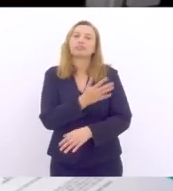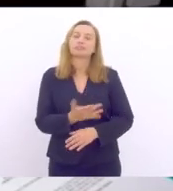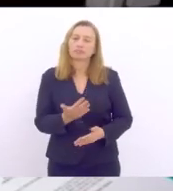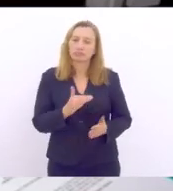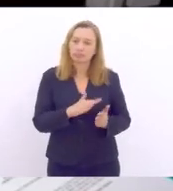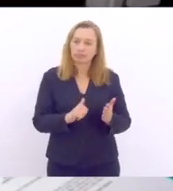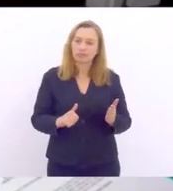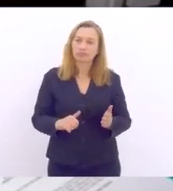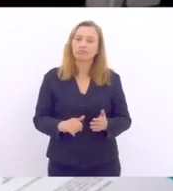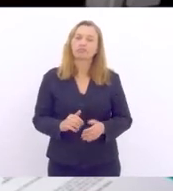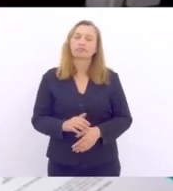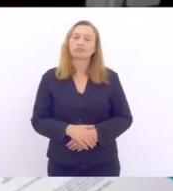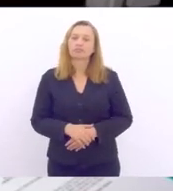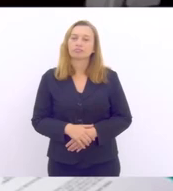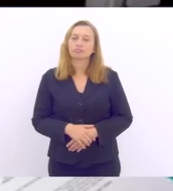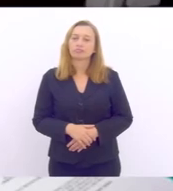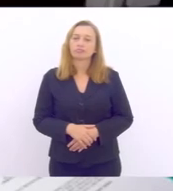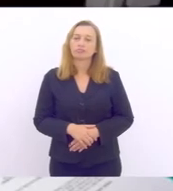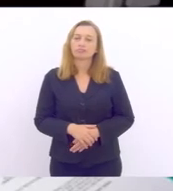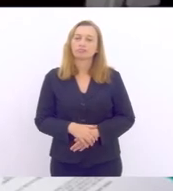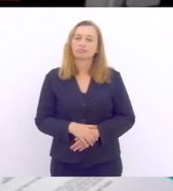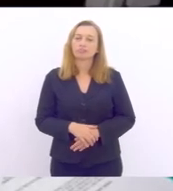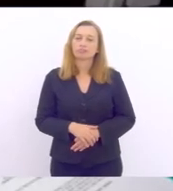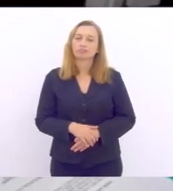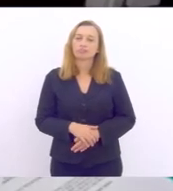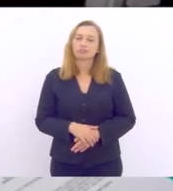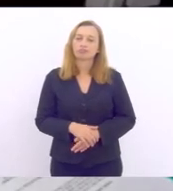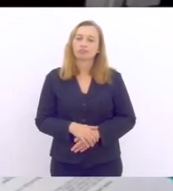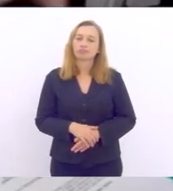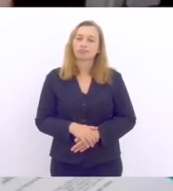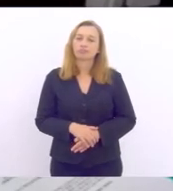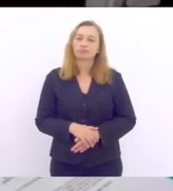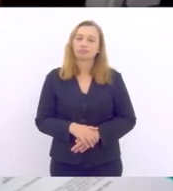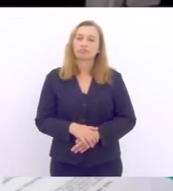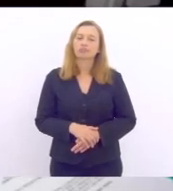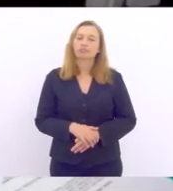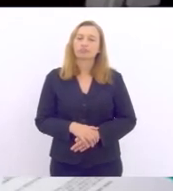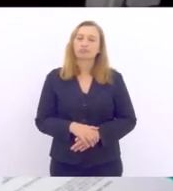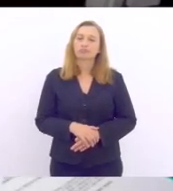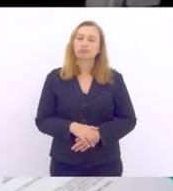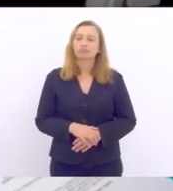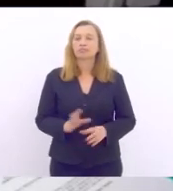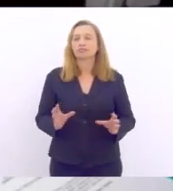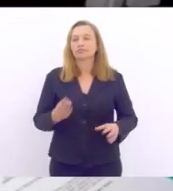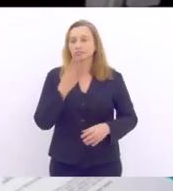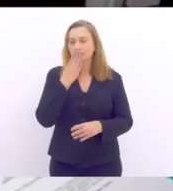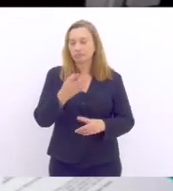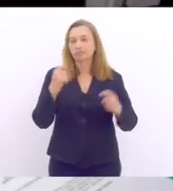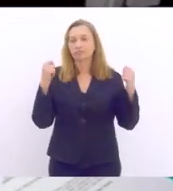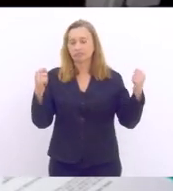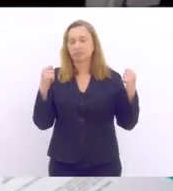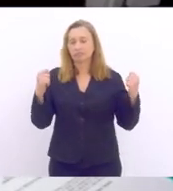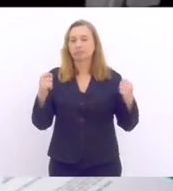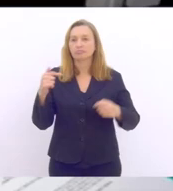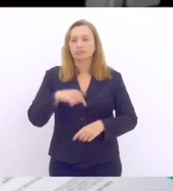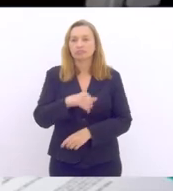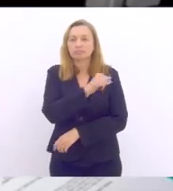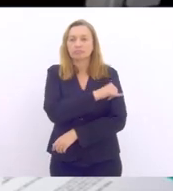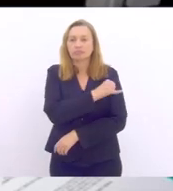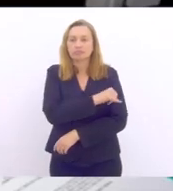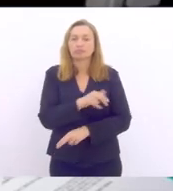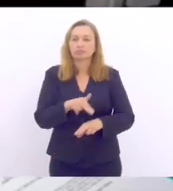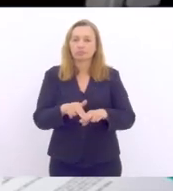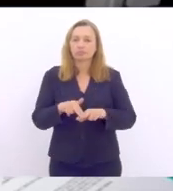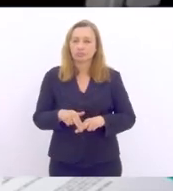aura discriminatória que ronda, né, um espectro que ronda as torcidas organizadas aqui no Rio de Janeiro. Por